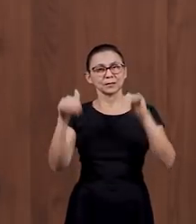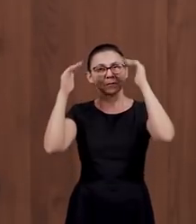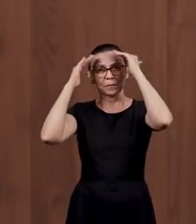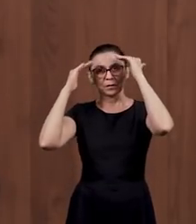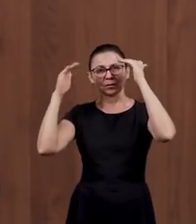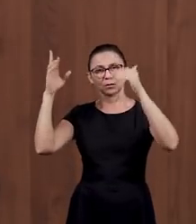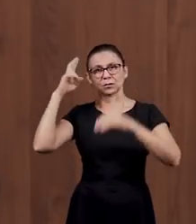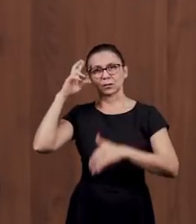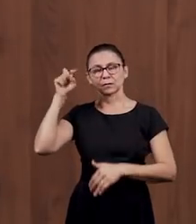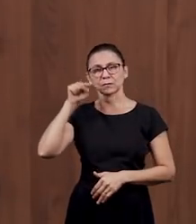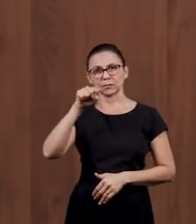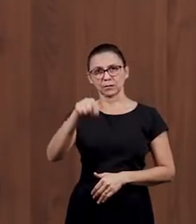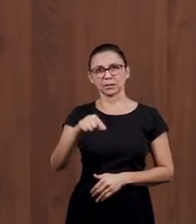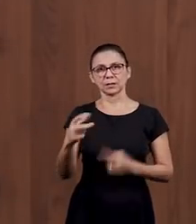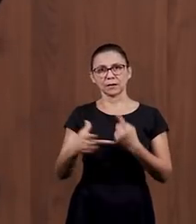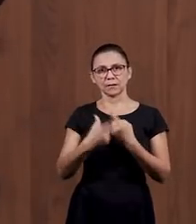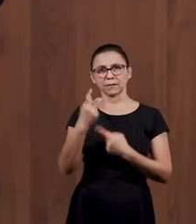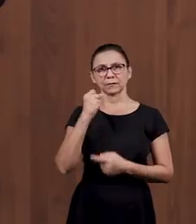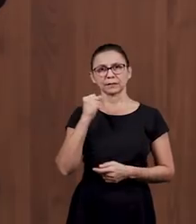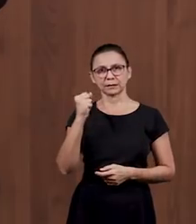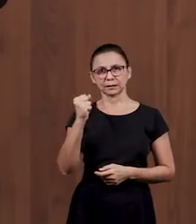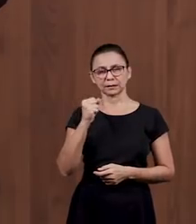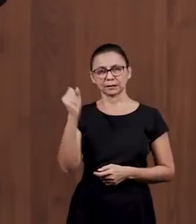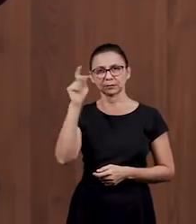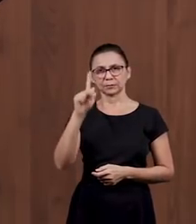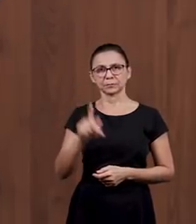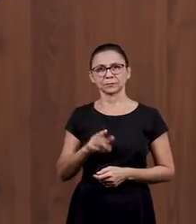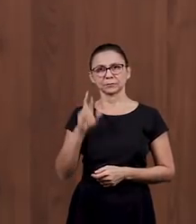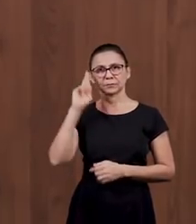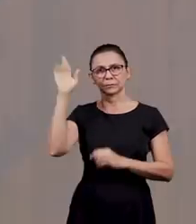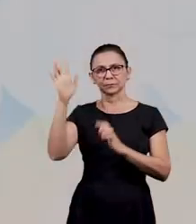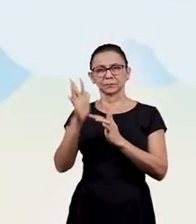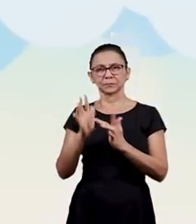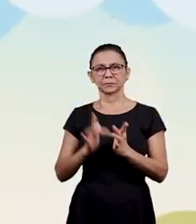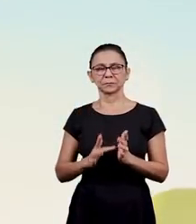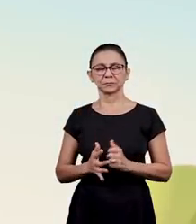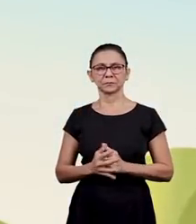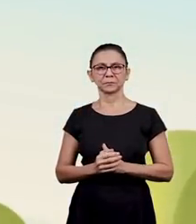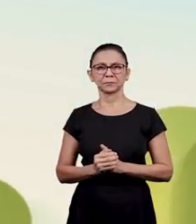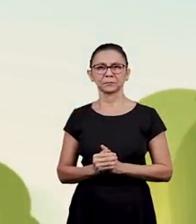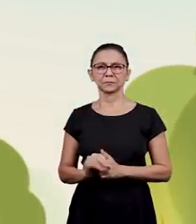diante do Senhor para que você seja um vencedor. A paz do Senhor.